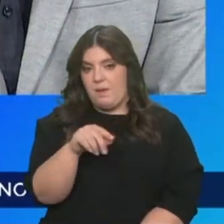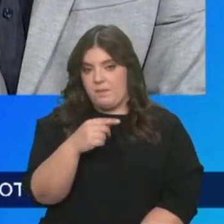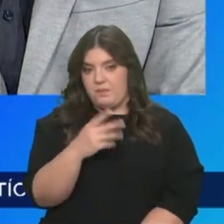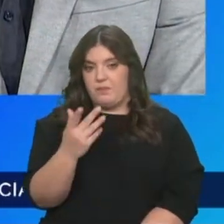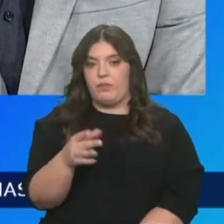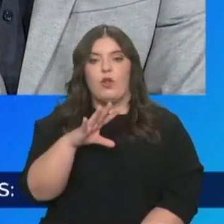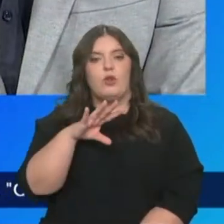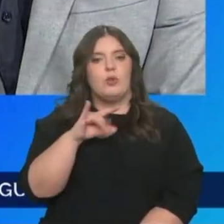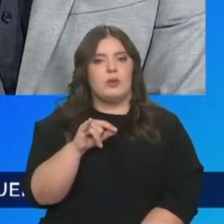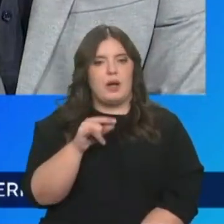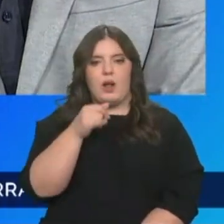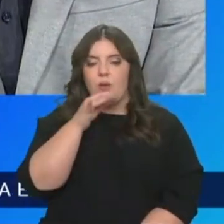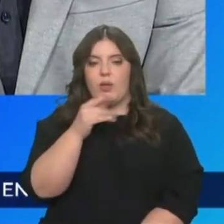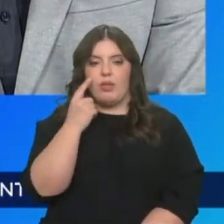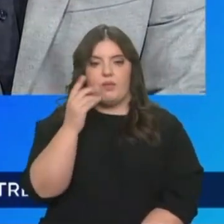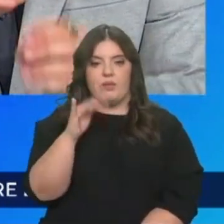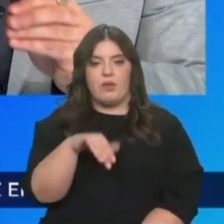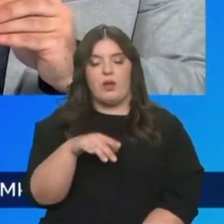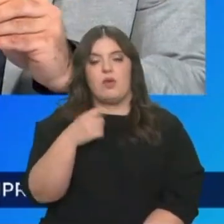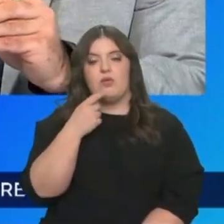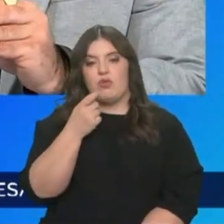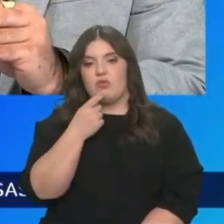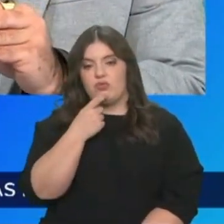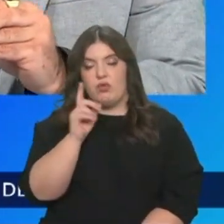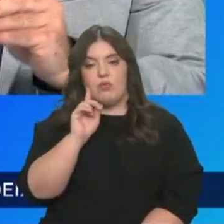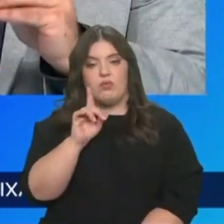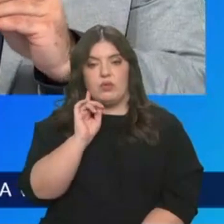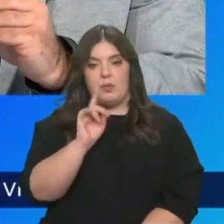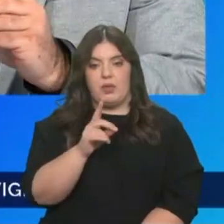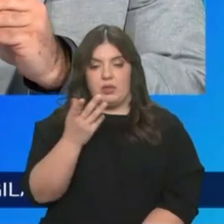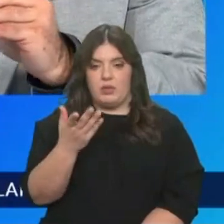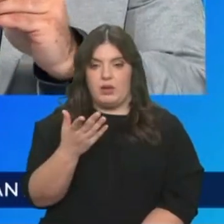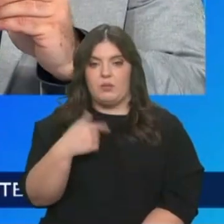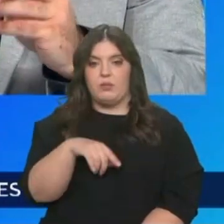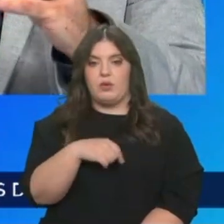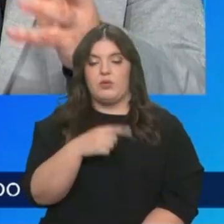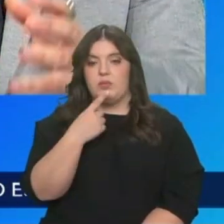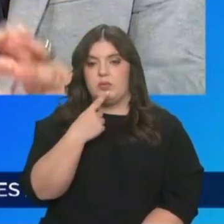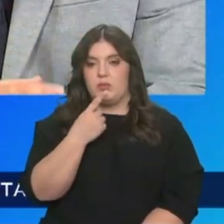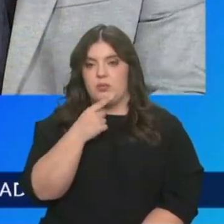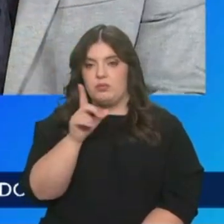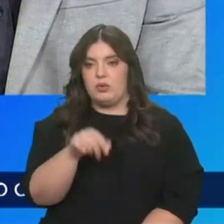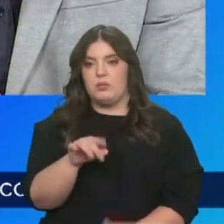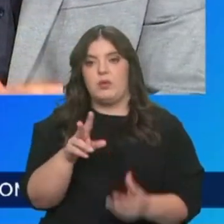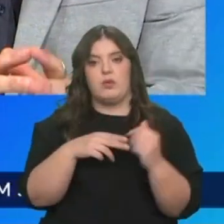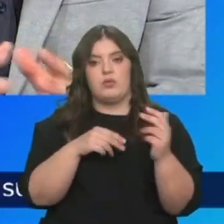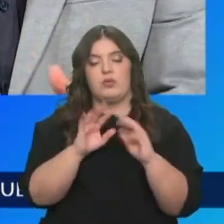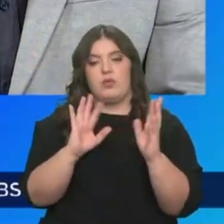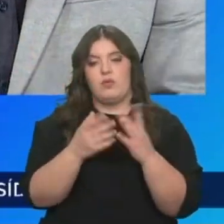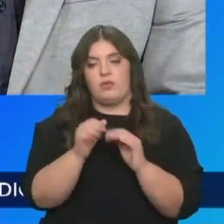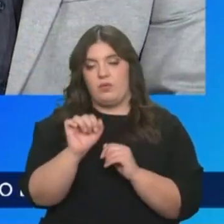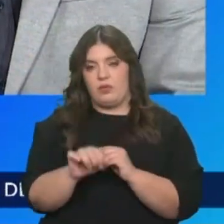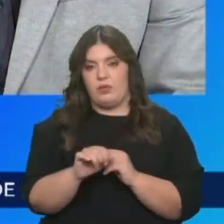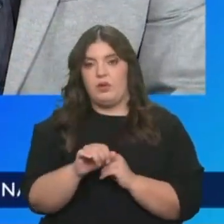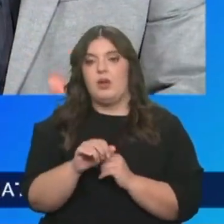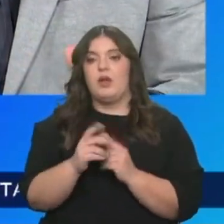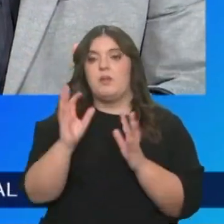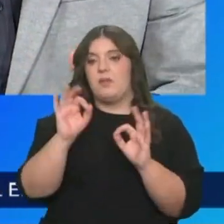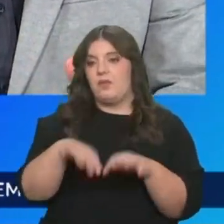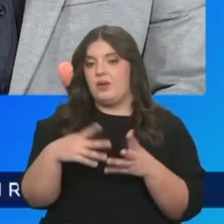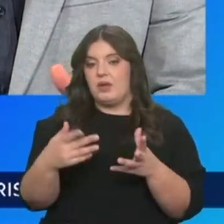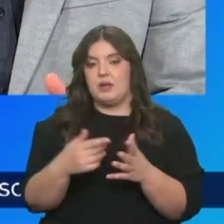o local de onde veio esta rocha é fundamental para nós percebermos também a sua constituição geoquímica. Exato. E para